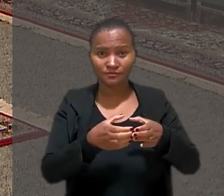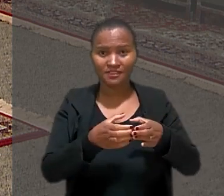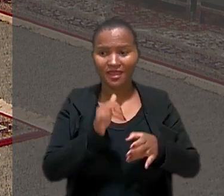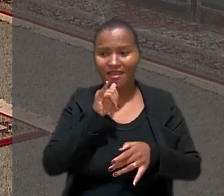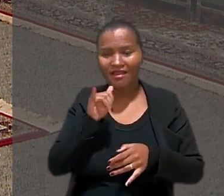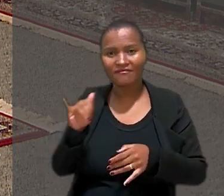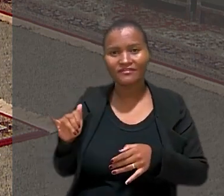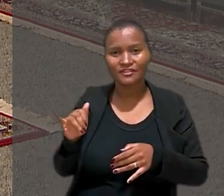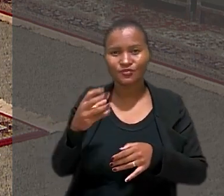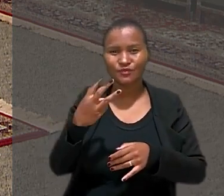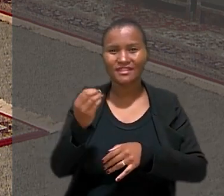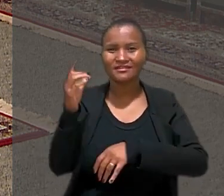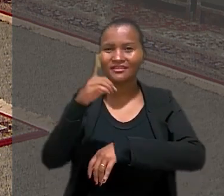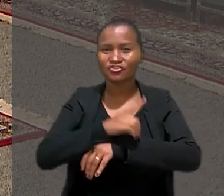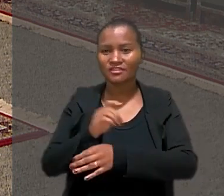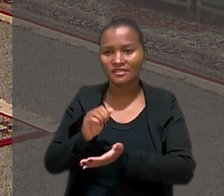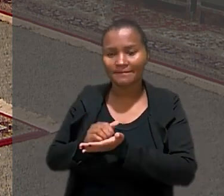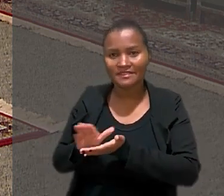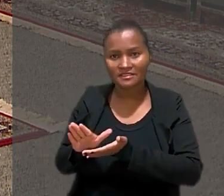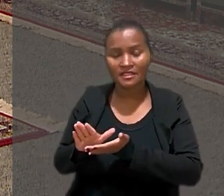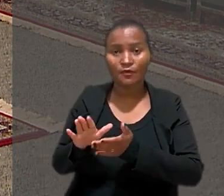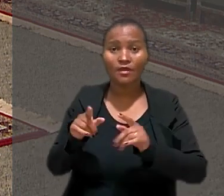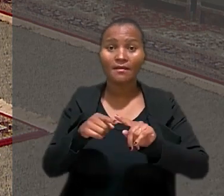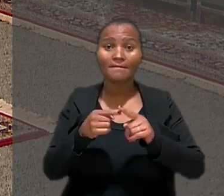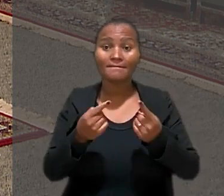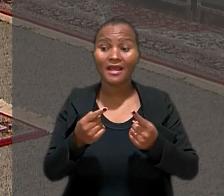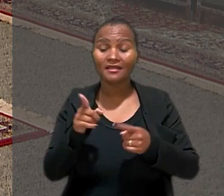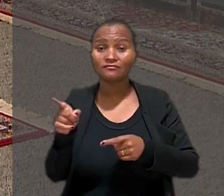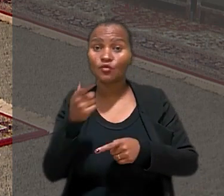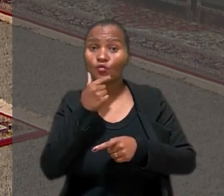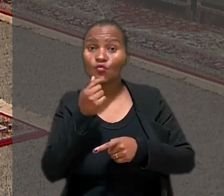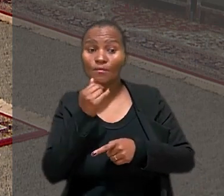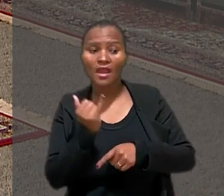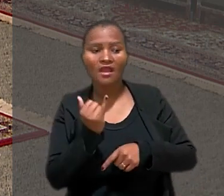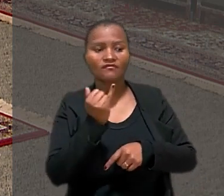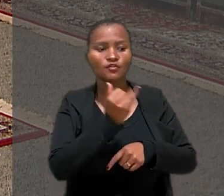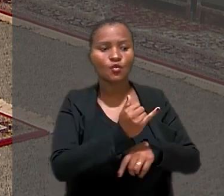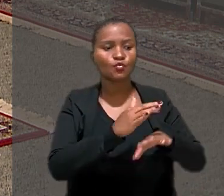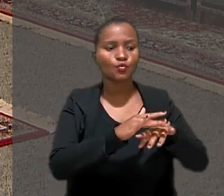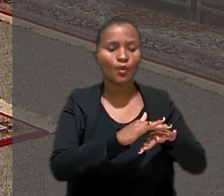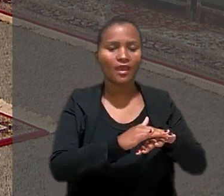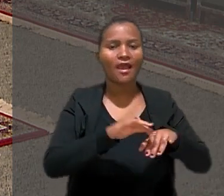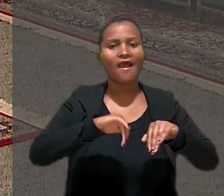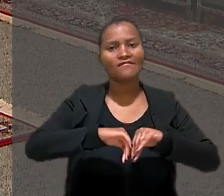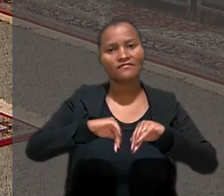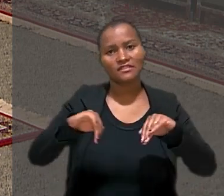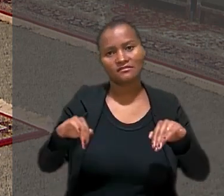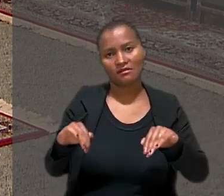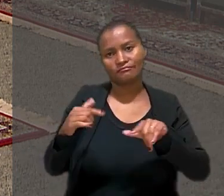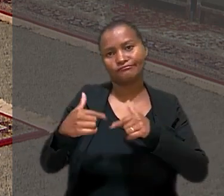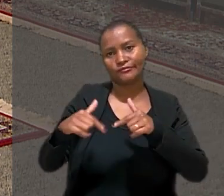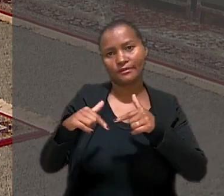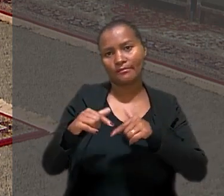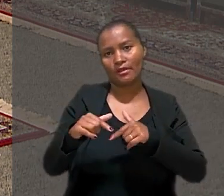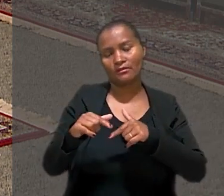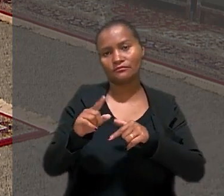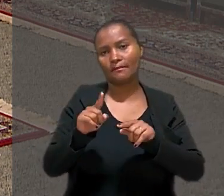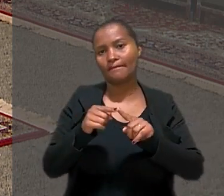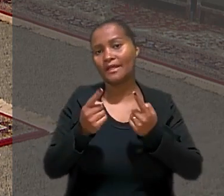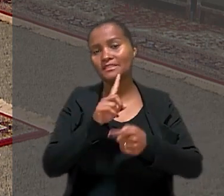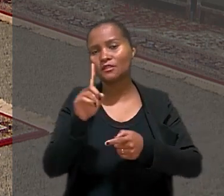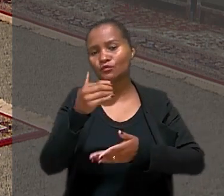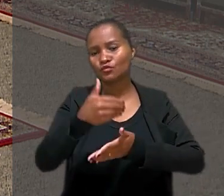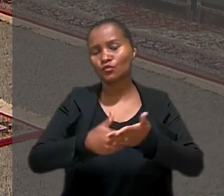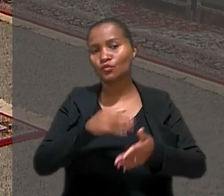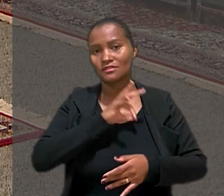dar o aviso prévio de demissão ao profissional, mas ao contar que estava doente, ele foi afastado das atividades sem